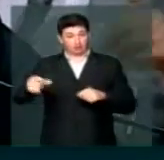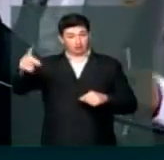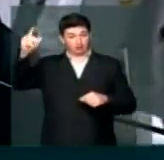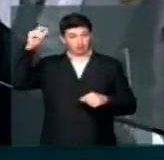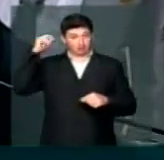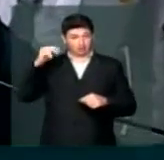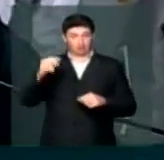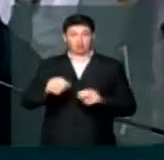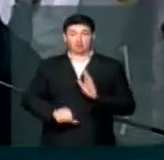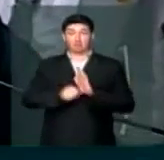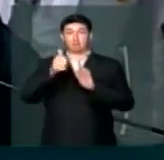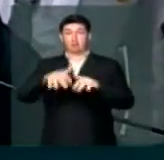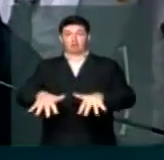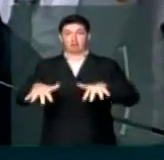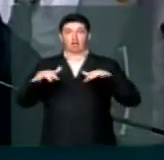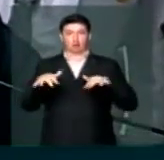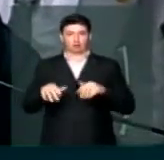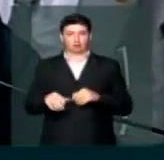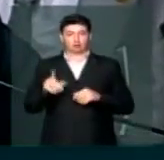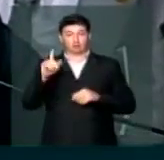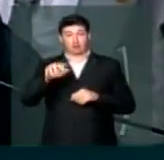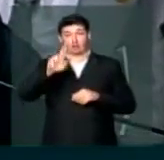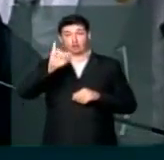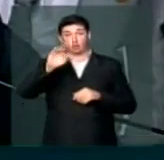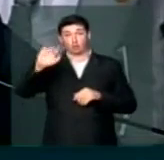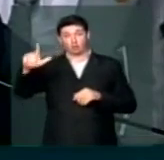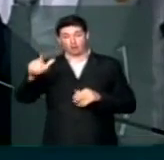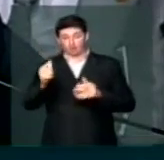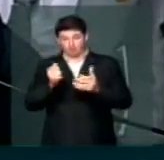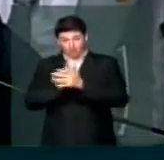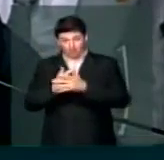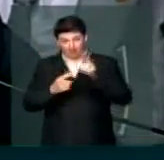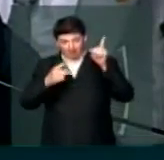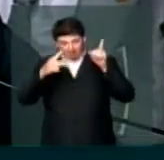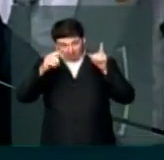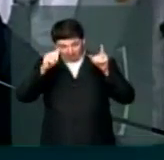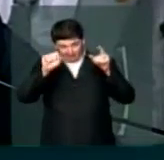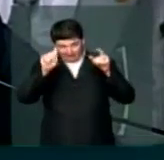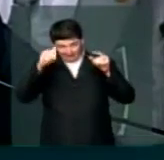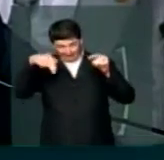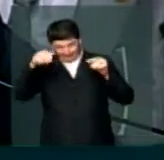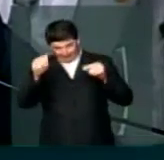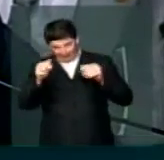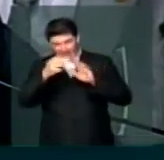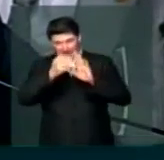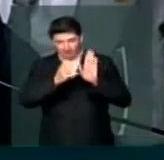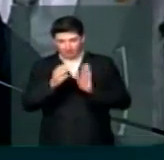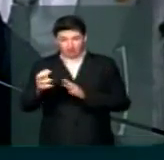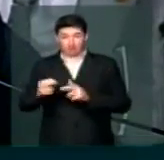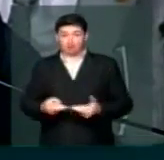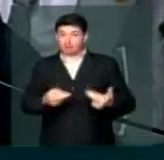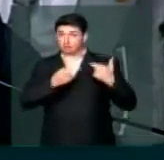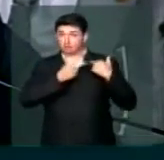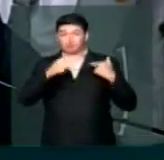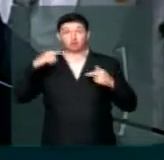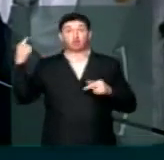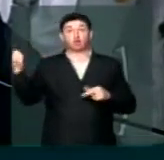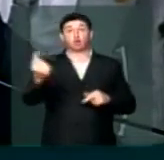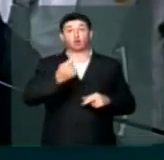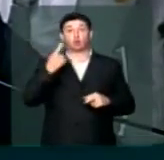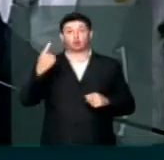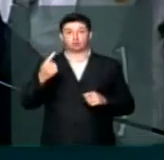primeira audiência é mostrar que o rito da compra de Passadina responsabiliza, em tese, a